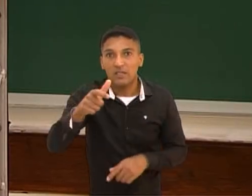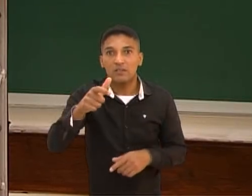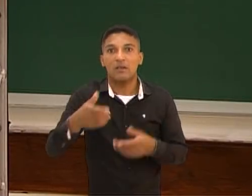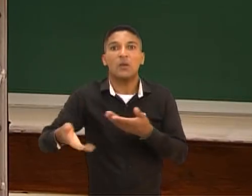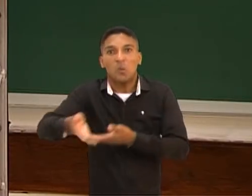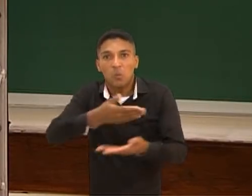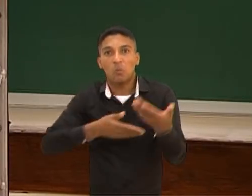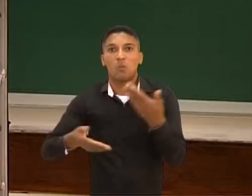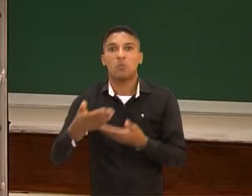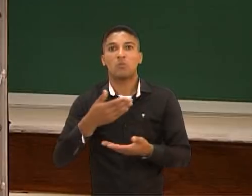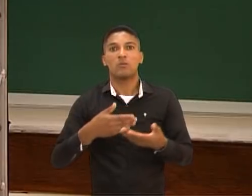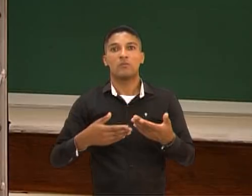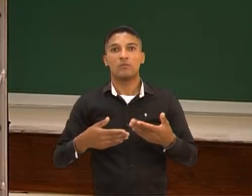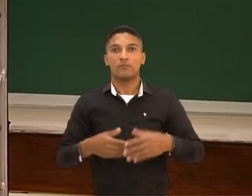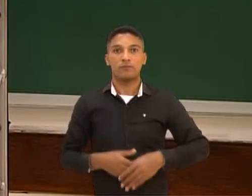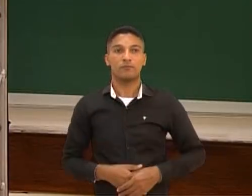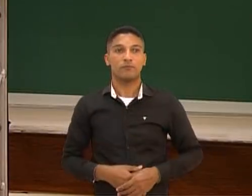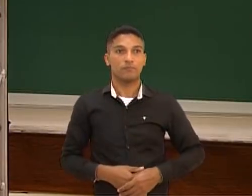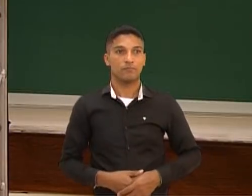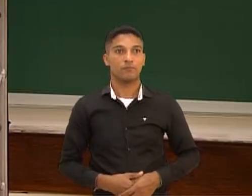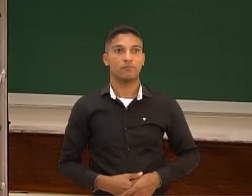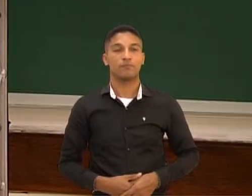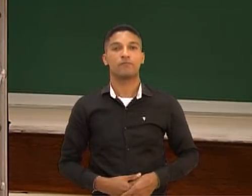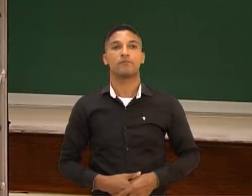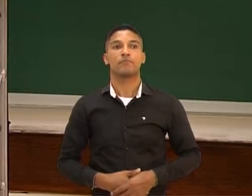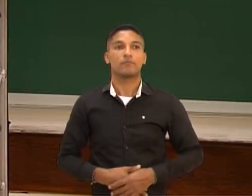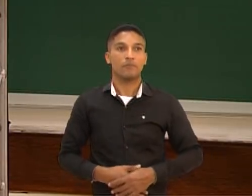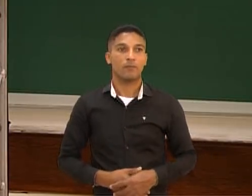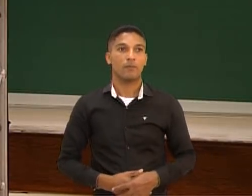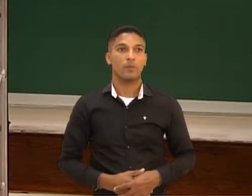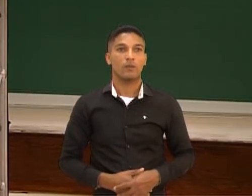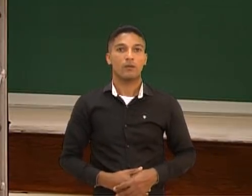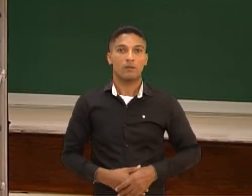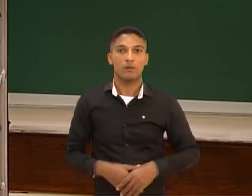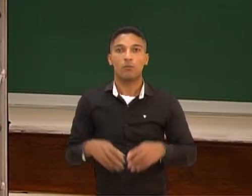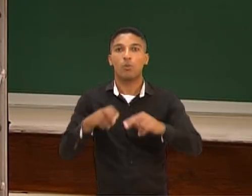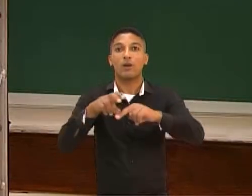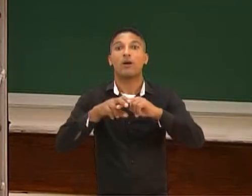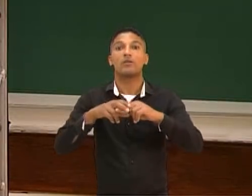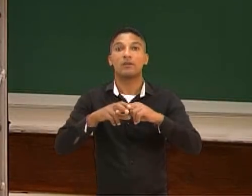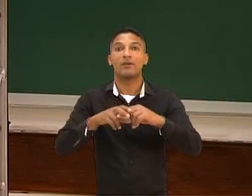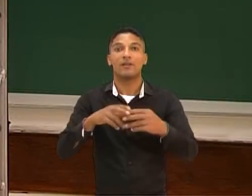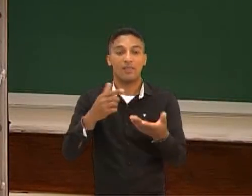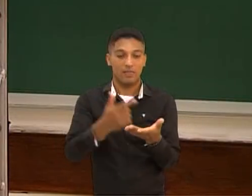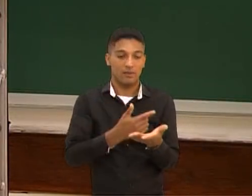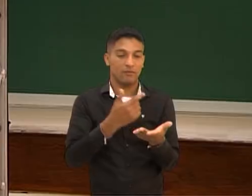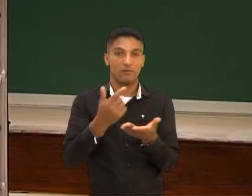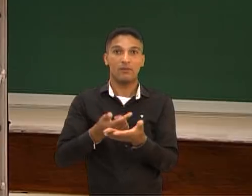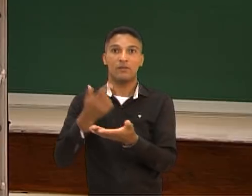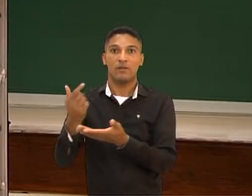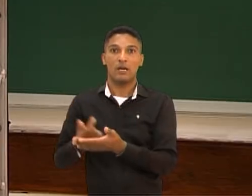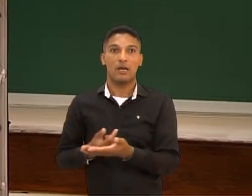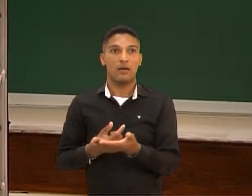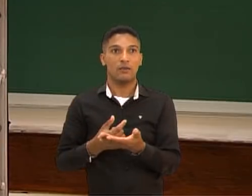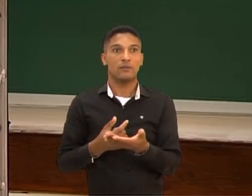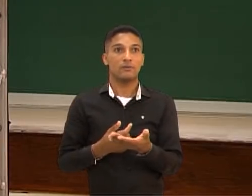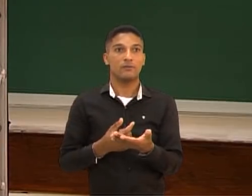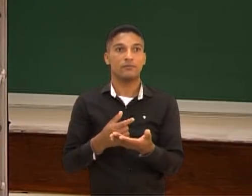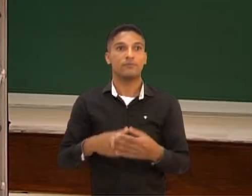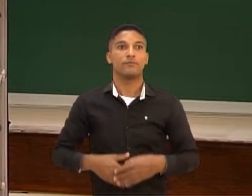vai devagarzinho, né, tentando se apropriar aí desses conceitos para poder fazer uma inferência, né, de valor e julgar os